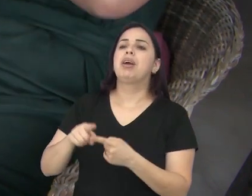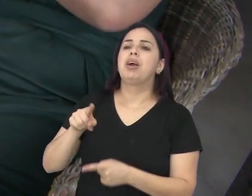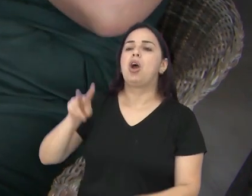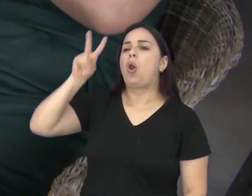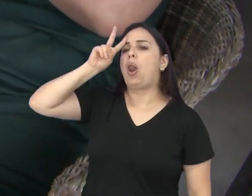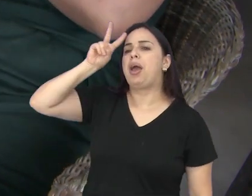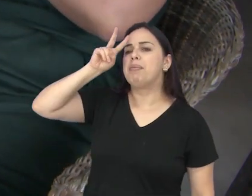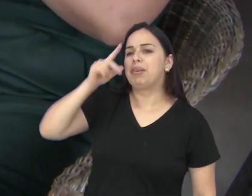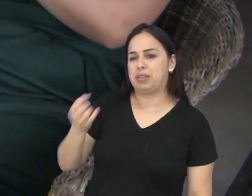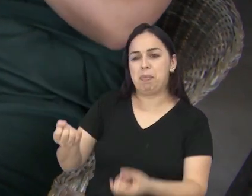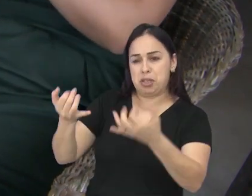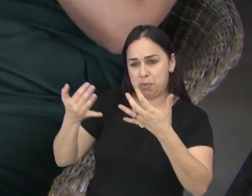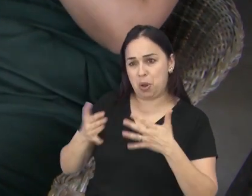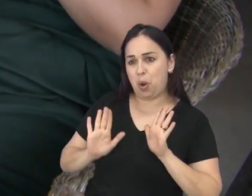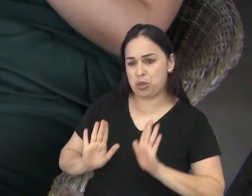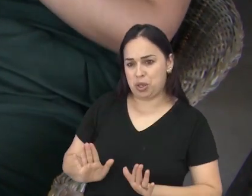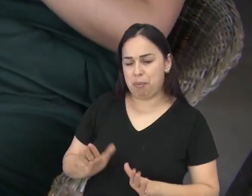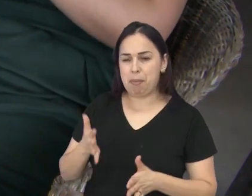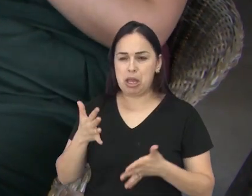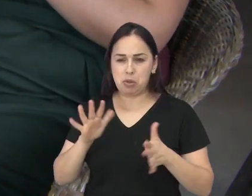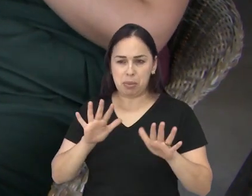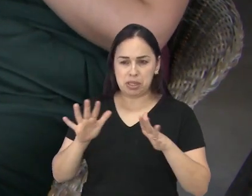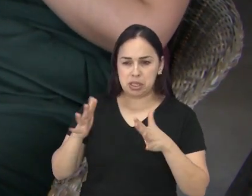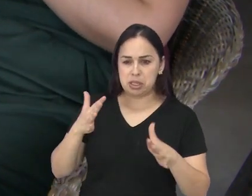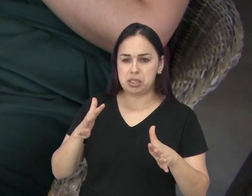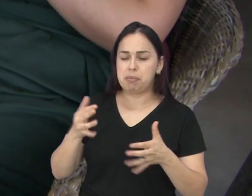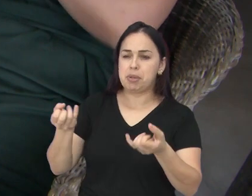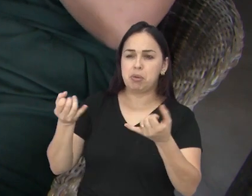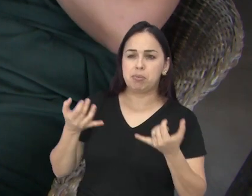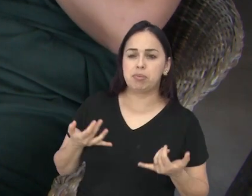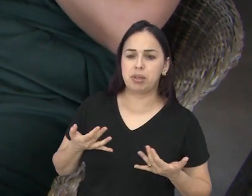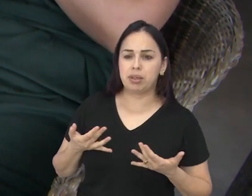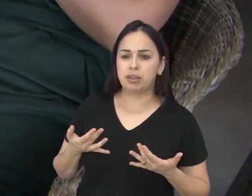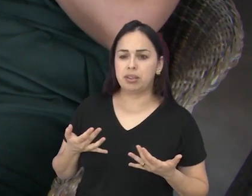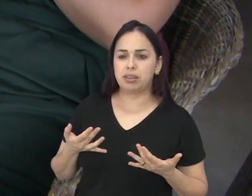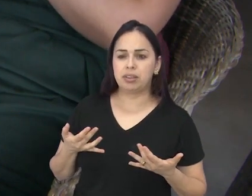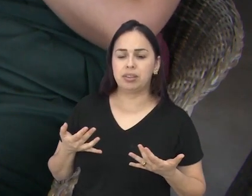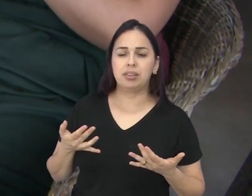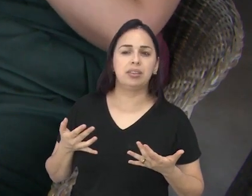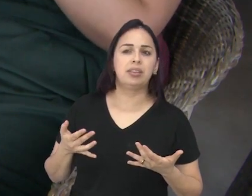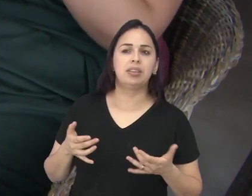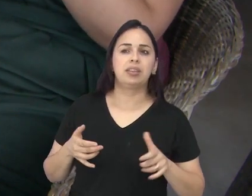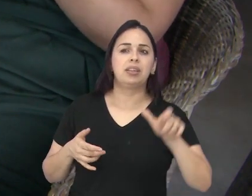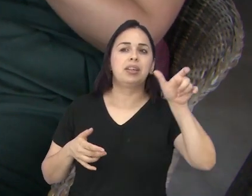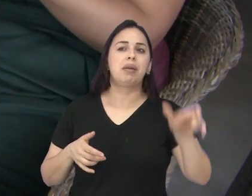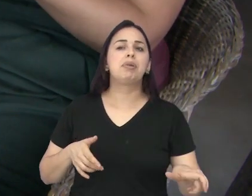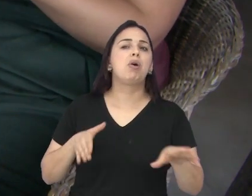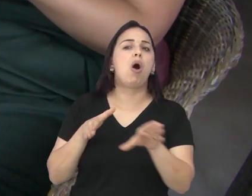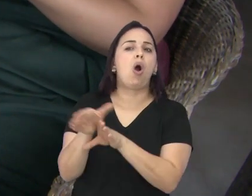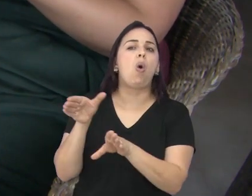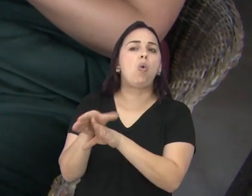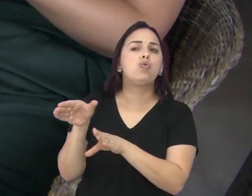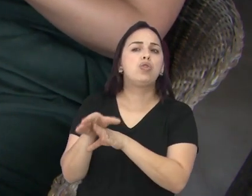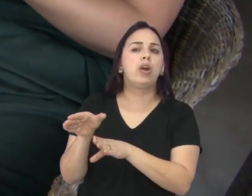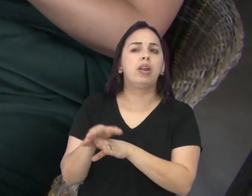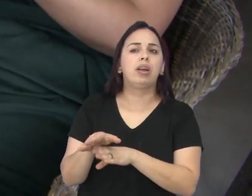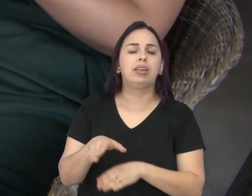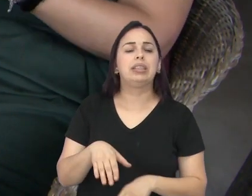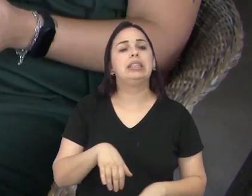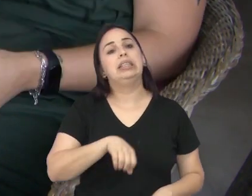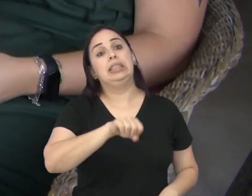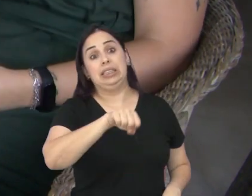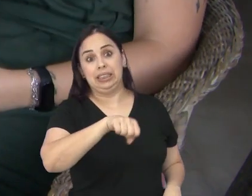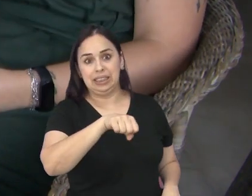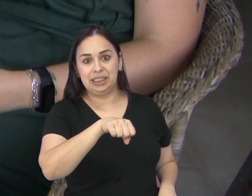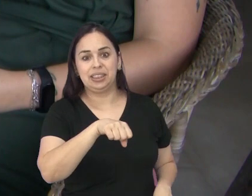você me contou... Mais ou menos, né? Mas você me contou que alguém te aconselhou a fazer.